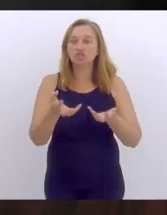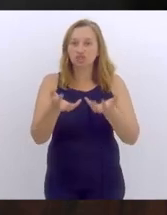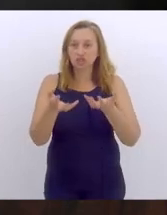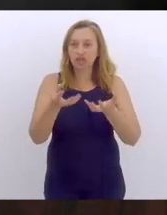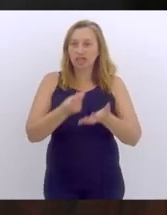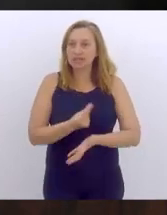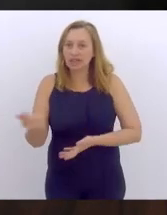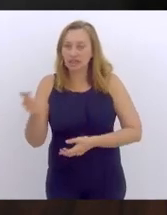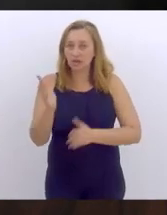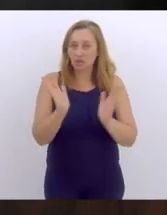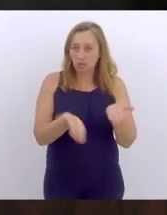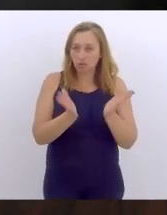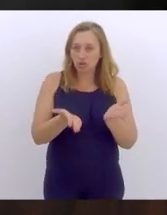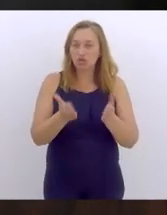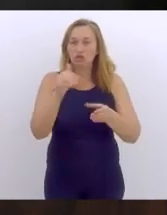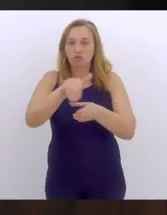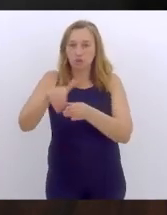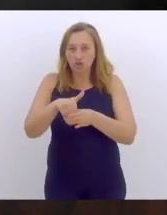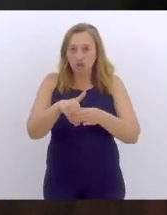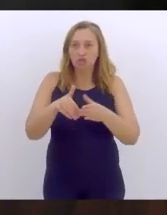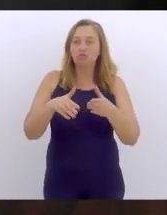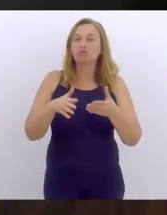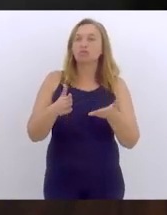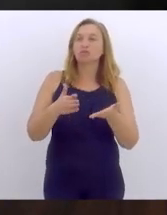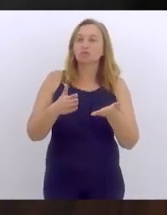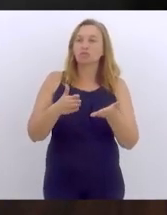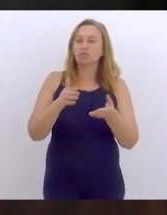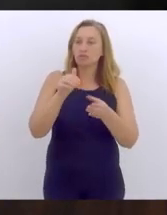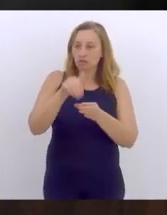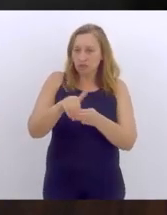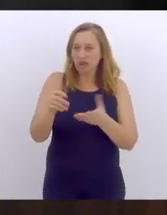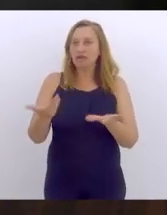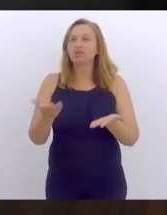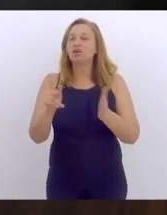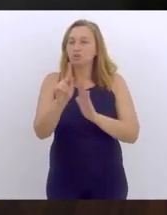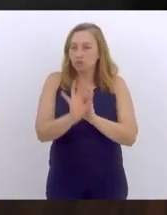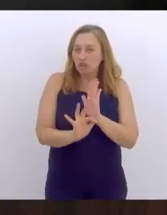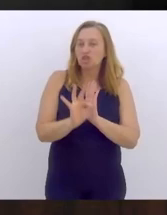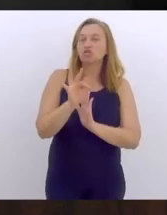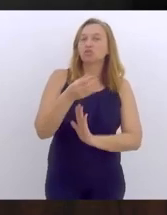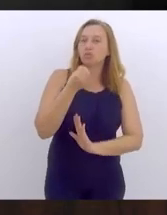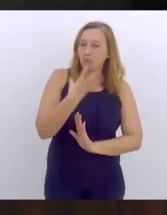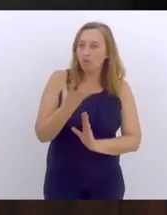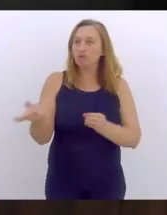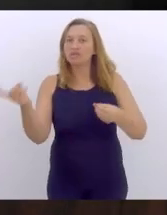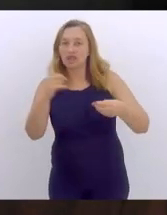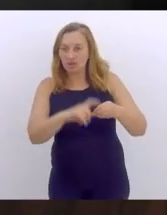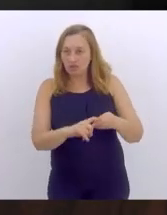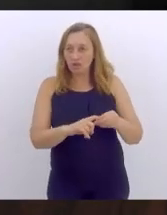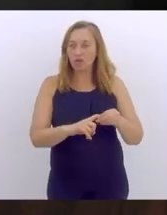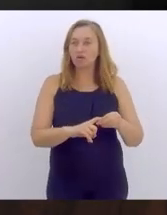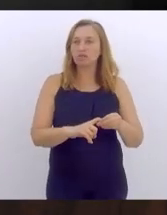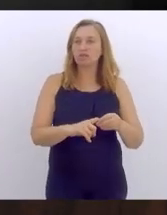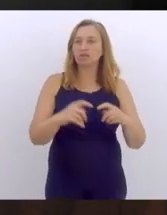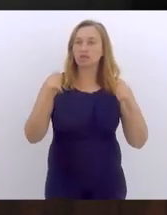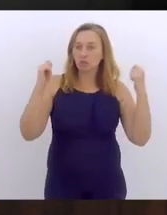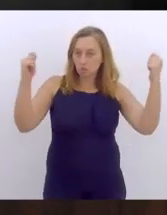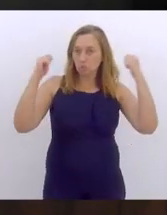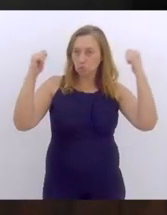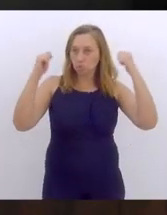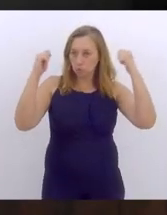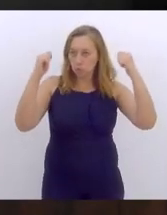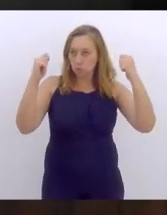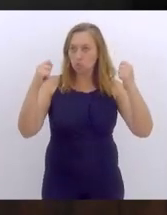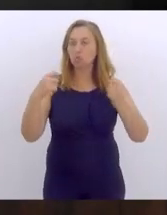sair daqui hoje com um projeto votado e um texto bom para fazer garantir a volta das torcidas, mas